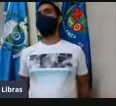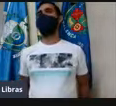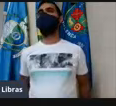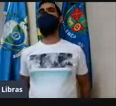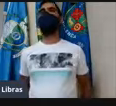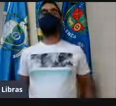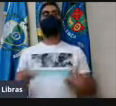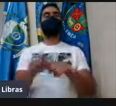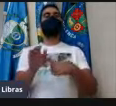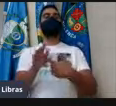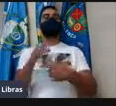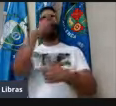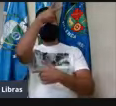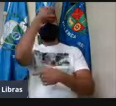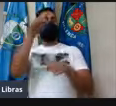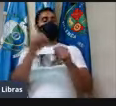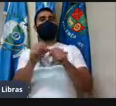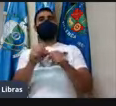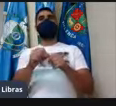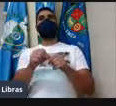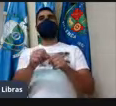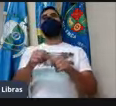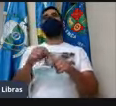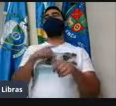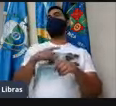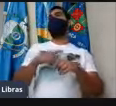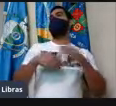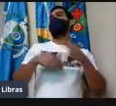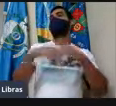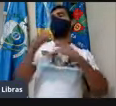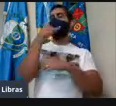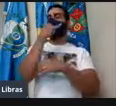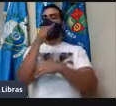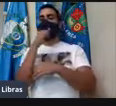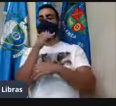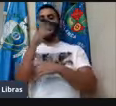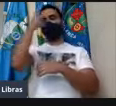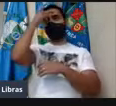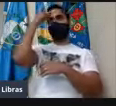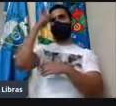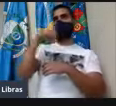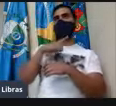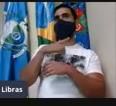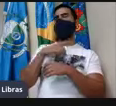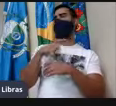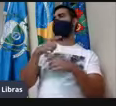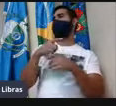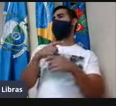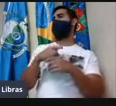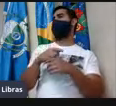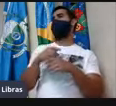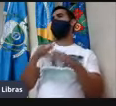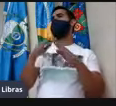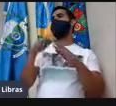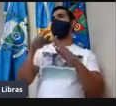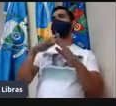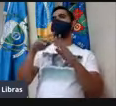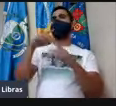prefeito municipal, solicitando a recolocação de um profissional dentista para atendimento no consultório dentário instalado no Hospital Gustavo Monteiro